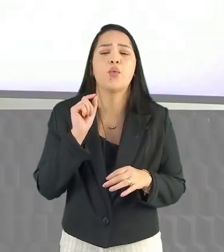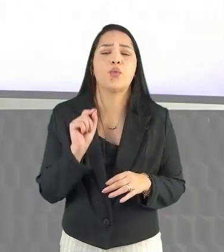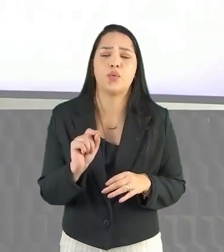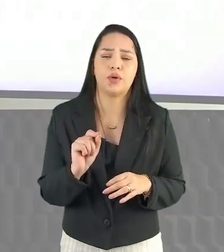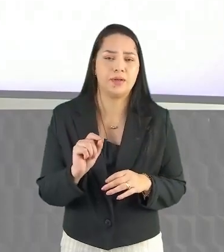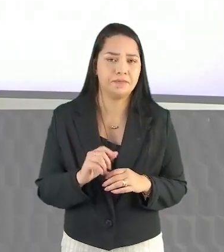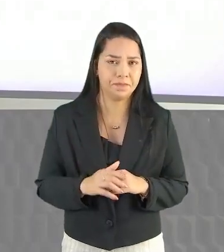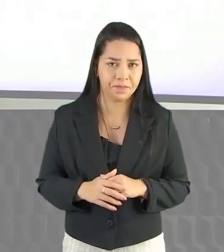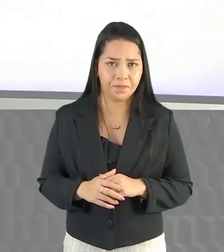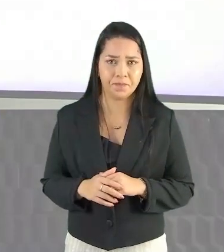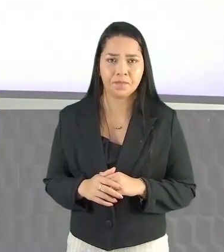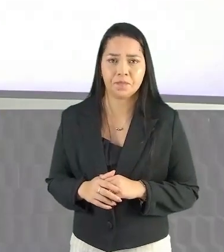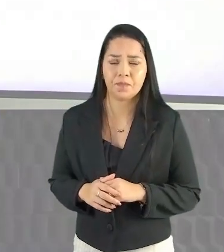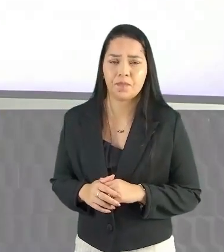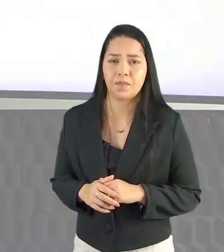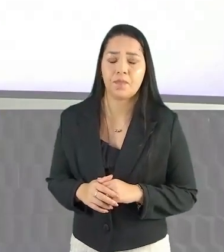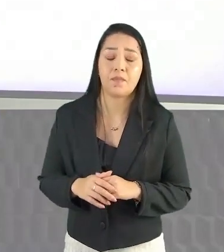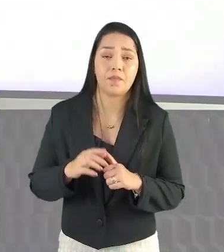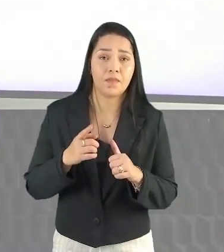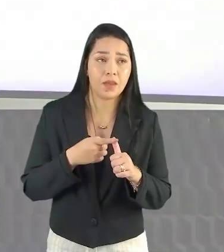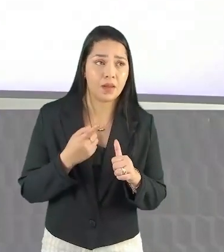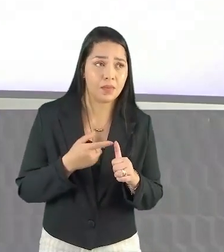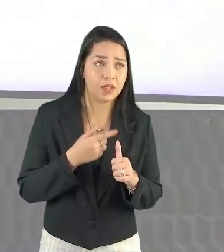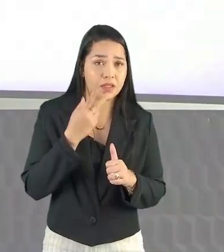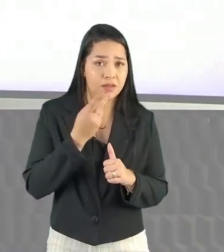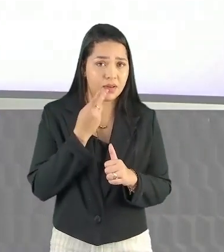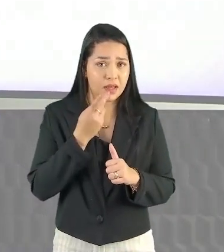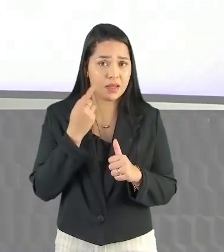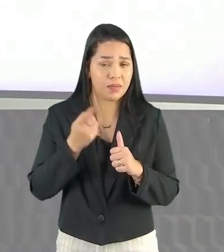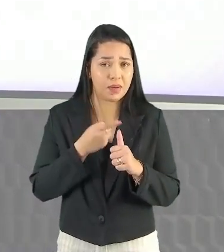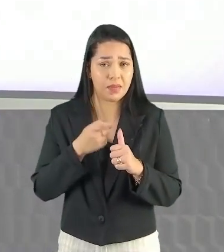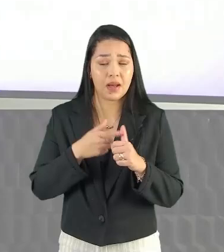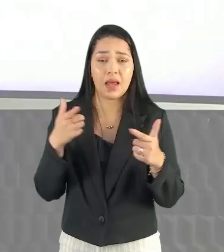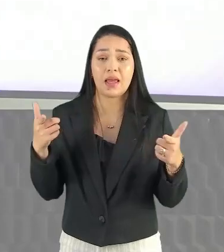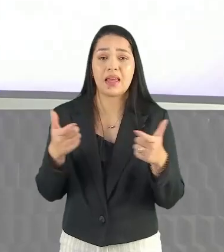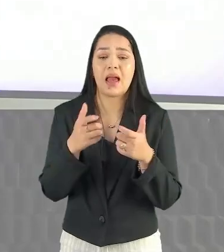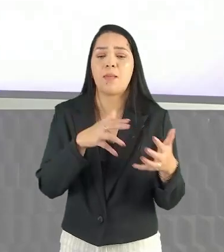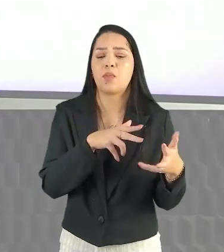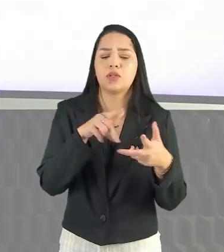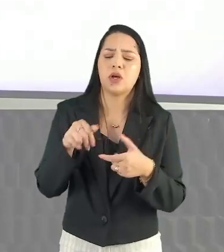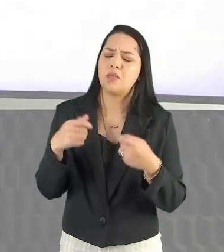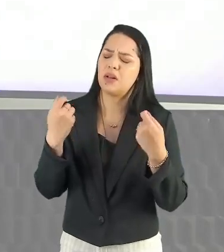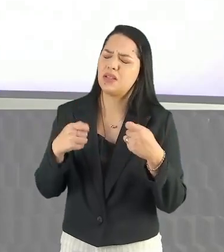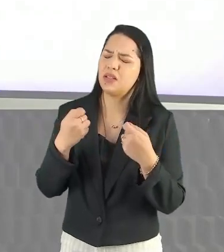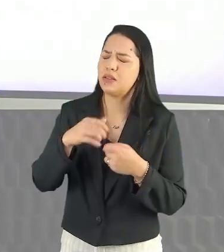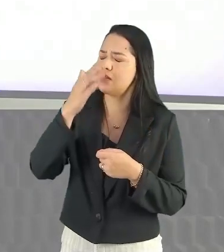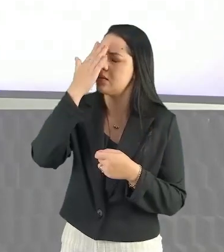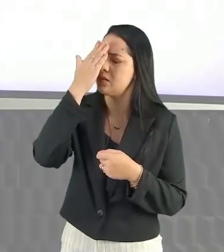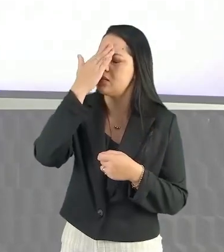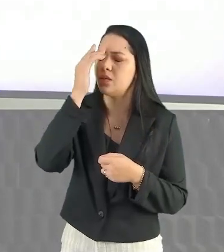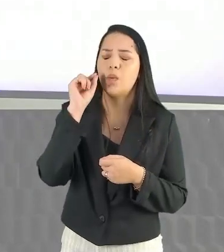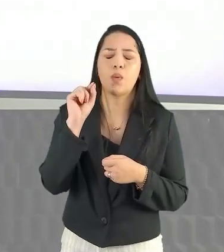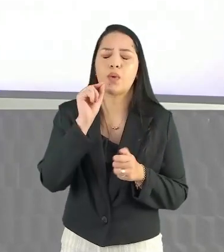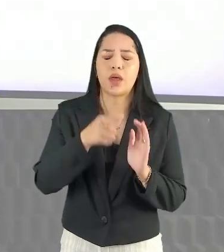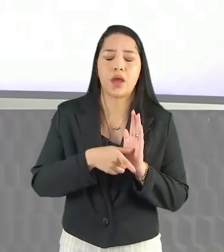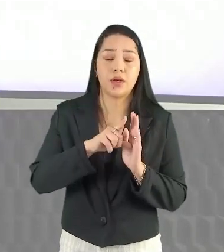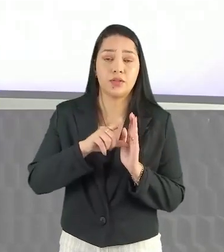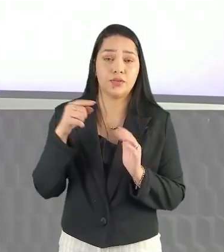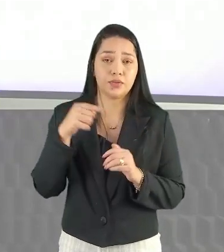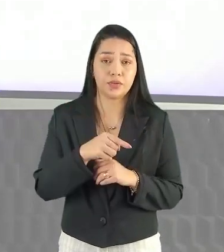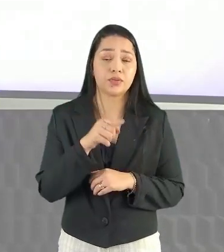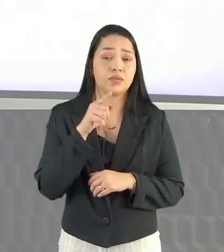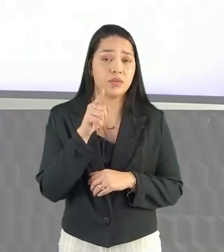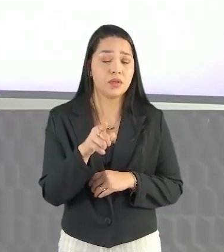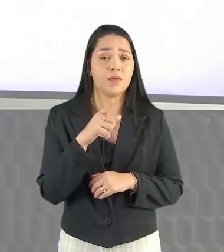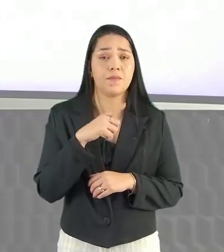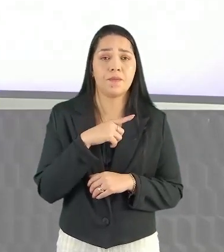correto afirmar. Bom, primeiramente, quando se trata da Primeira Guerra Mundial, nós temos que entender que pouco antes disso, você